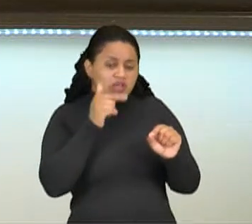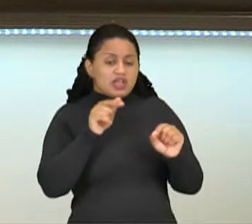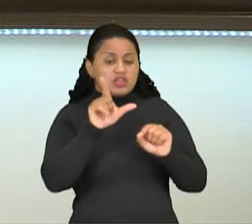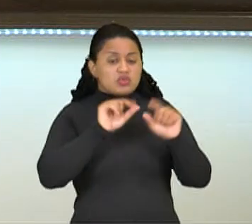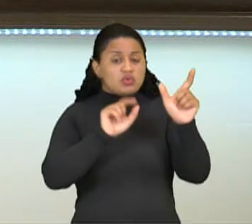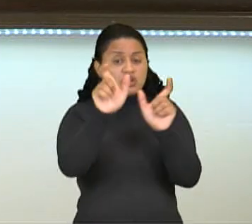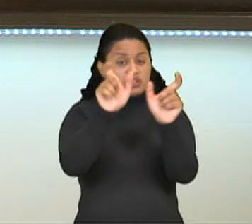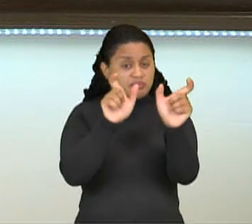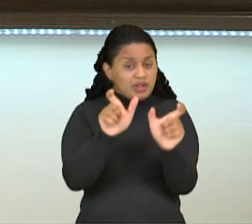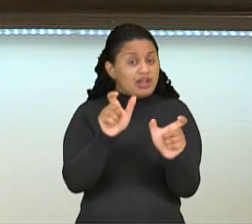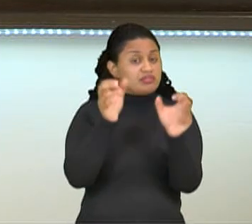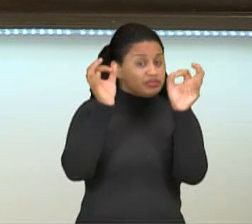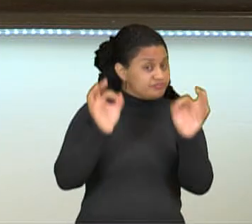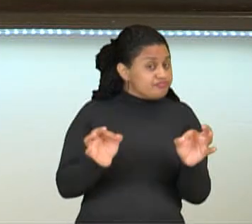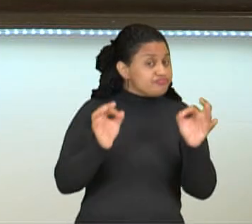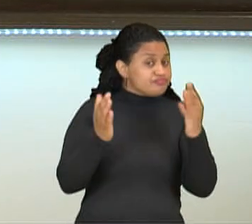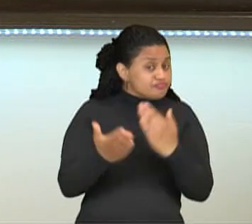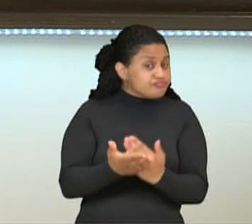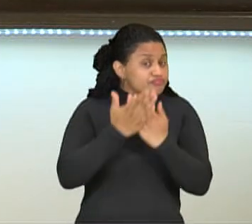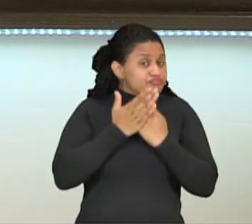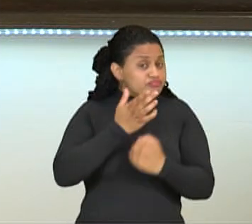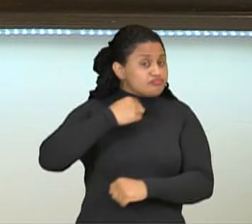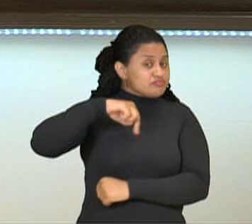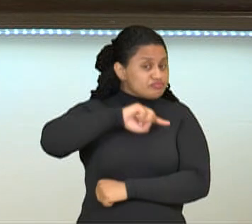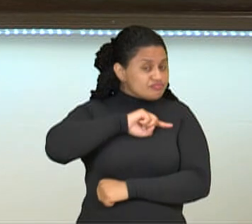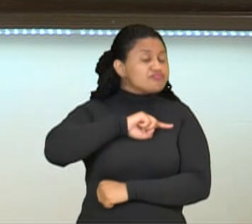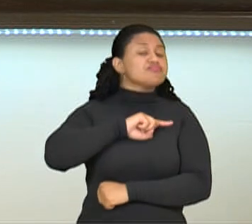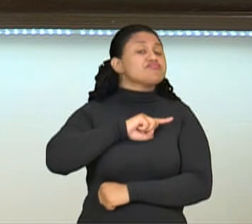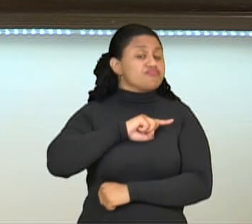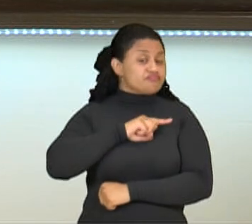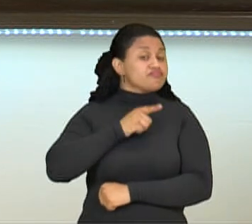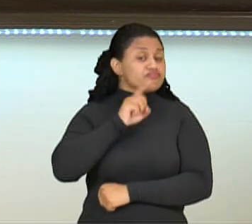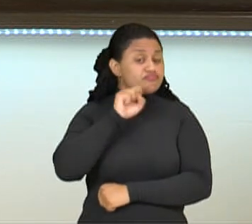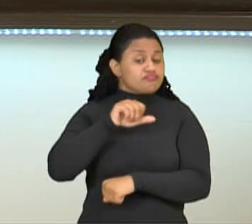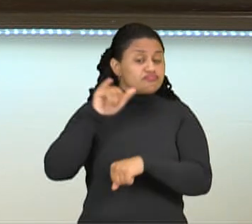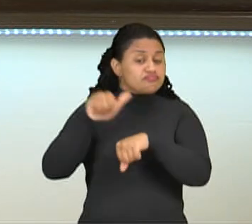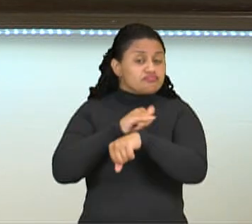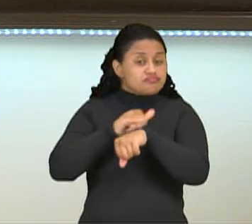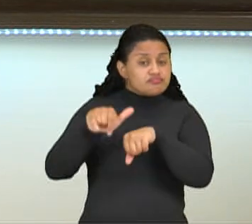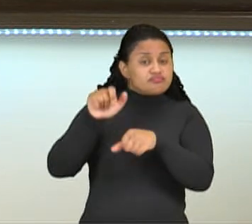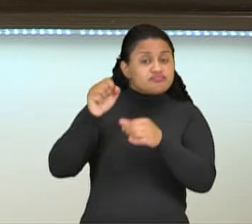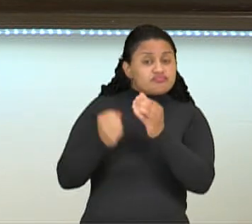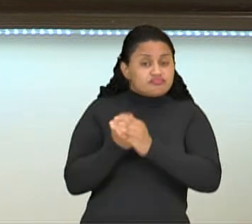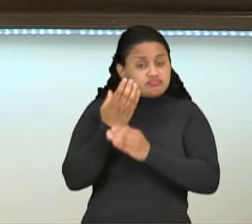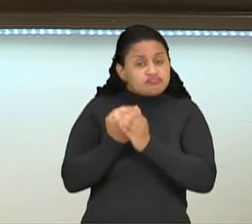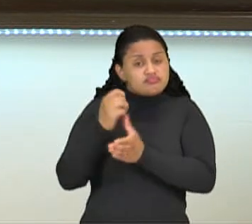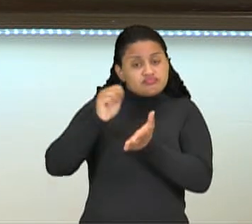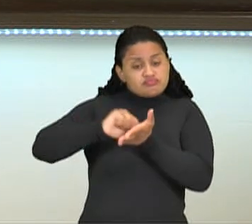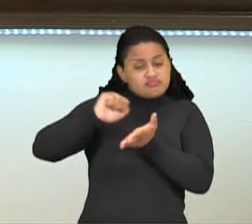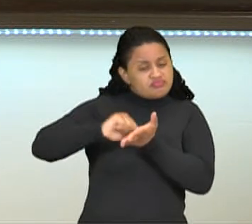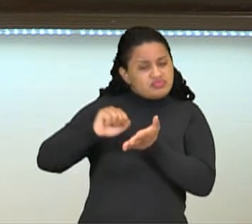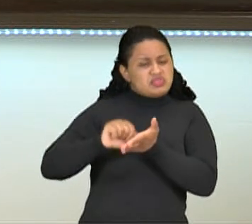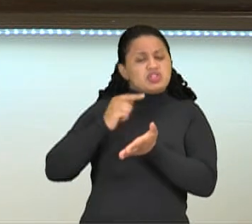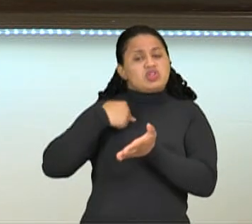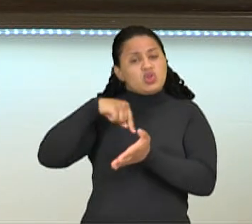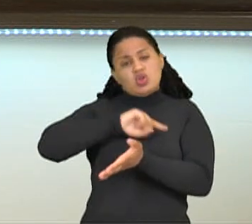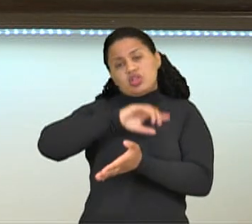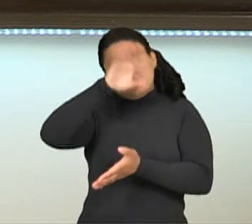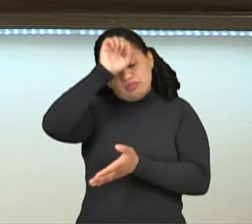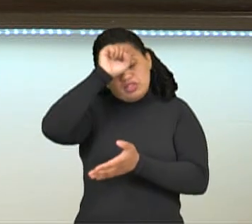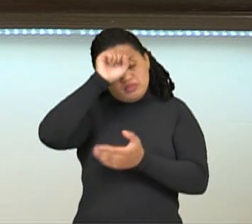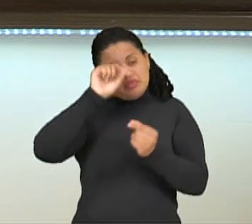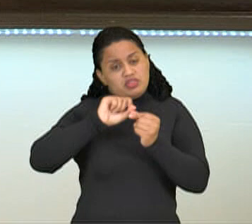palavras a favor da gente? Isso é uma estratégia de produção. Isso a gente aprende a fazer. Isso não é milagre, não,